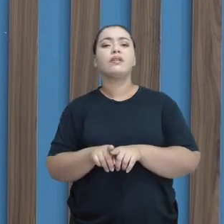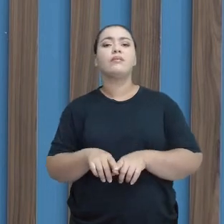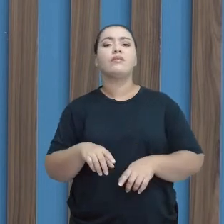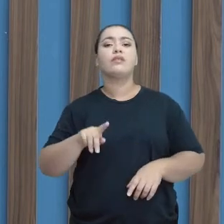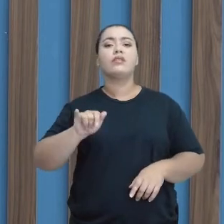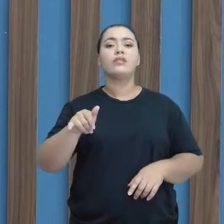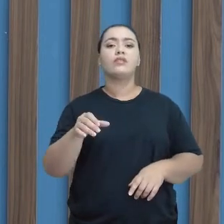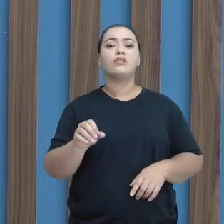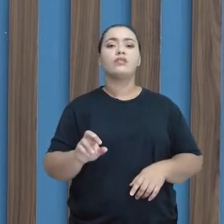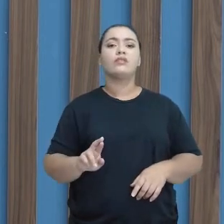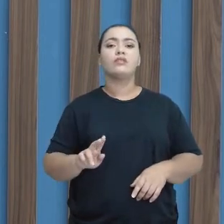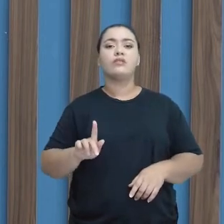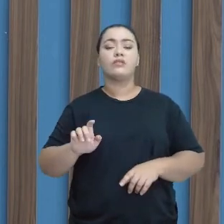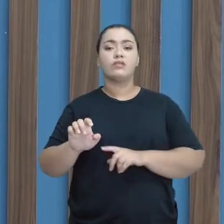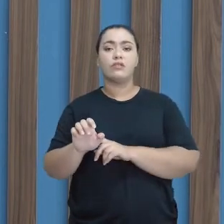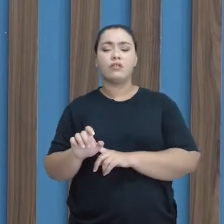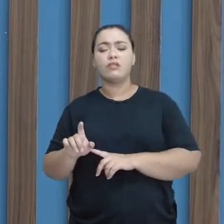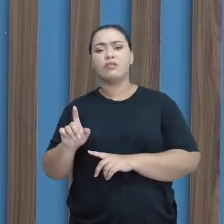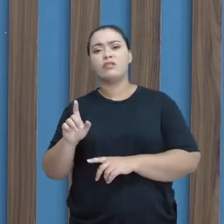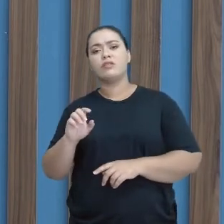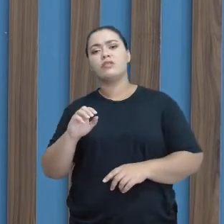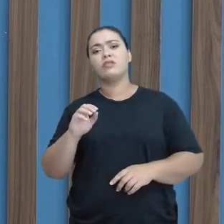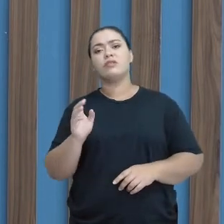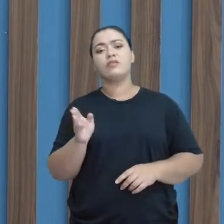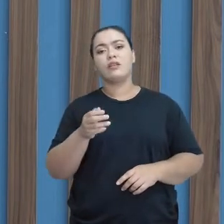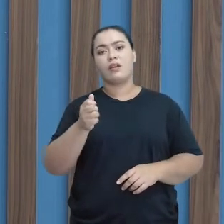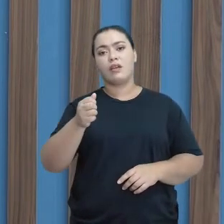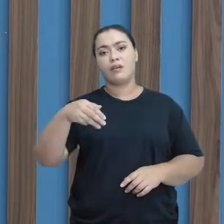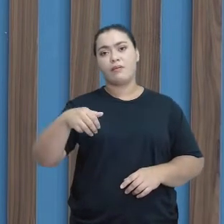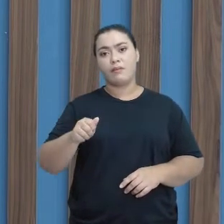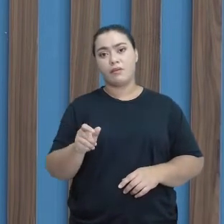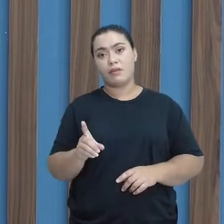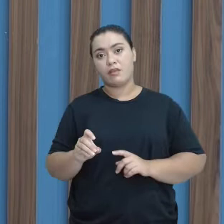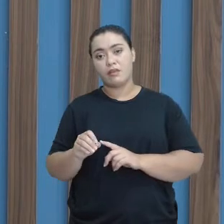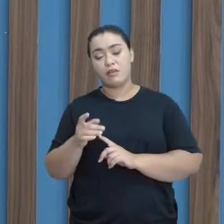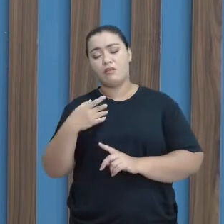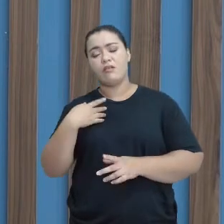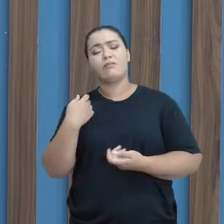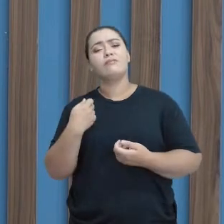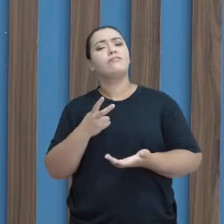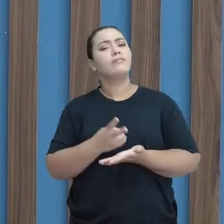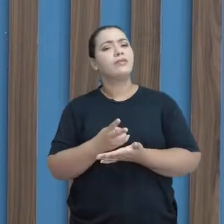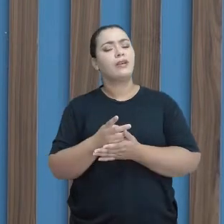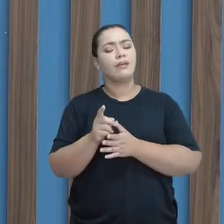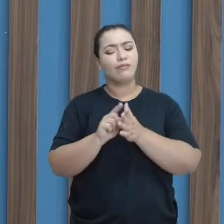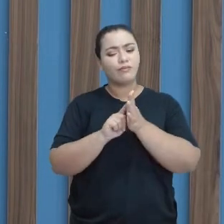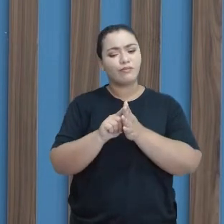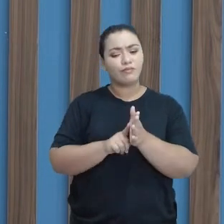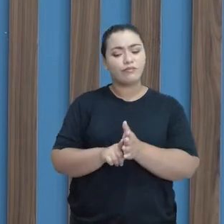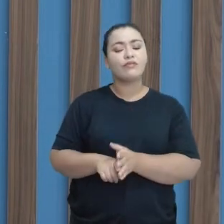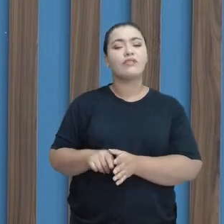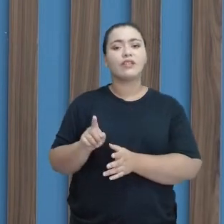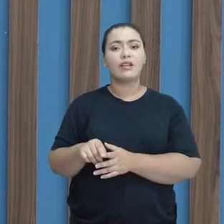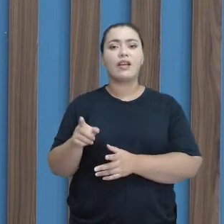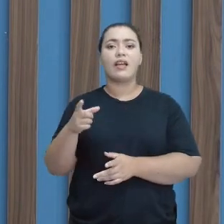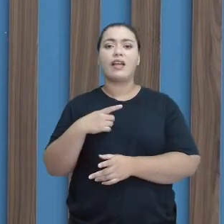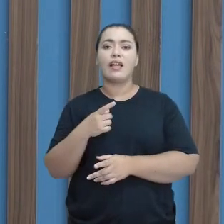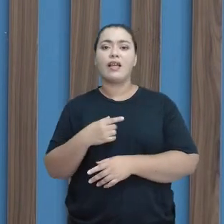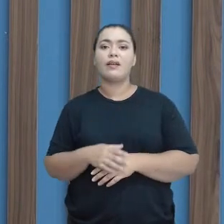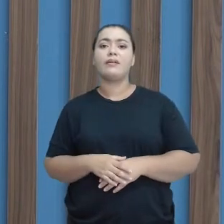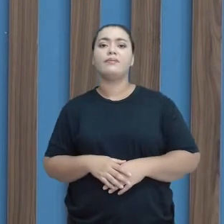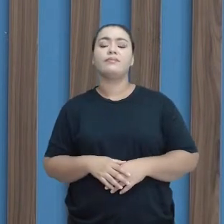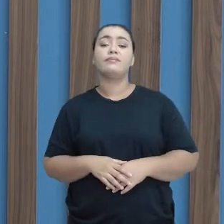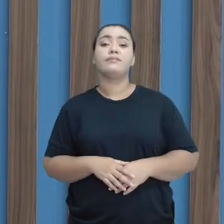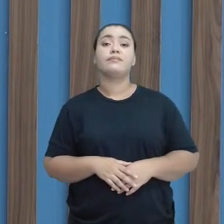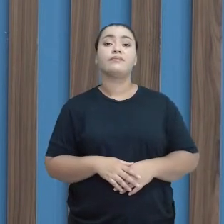e pesquisei sobre a biografia dessas personagens, né, desse personagem que é tão Tarsila do